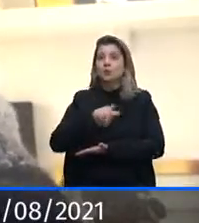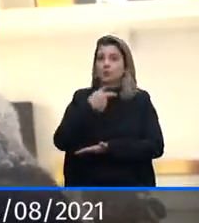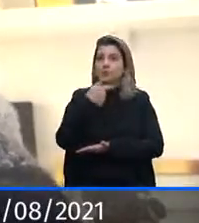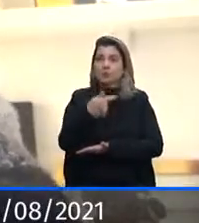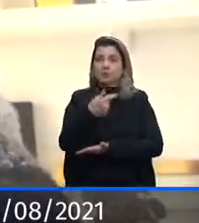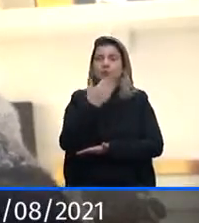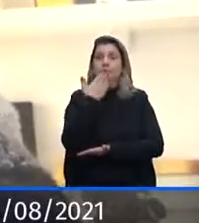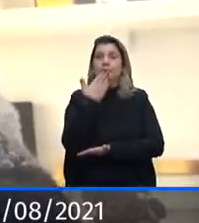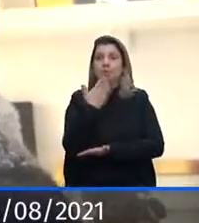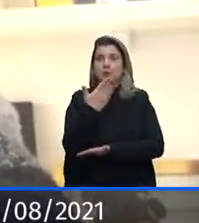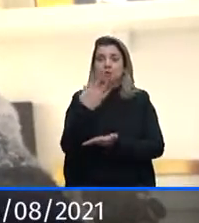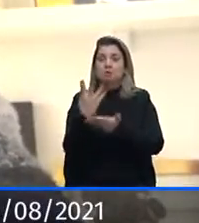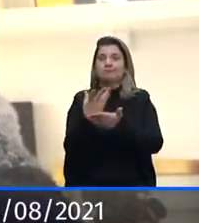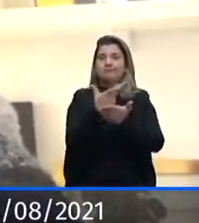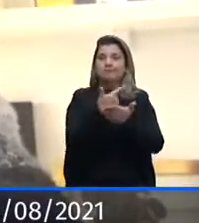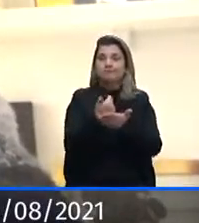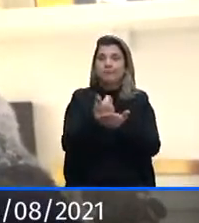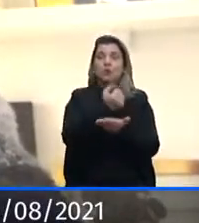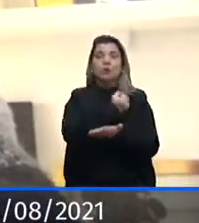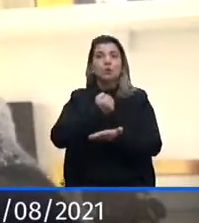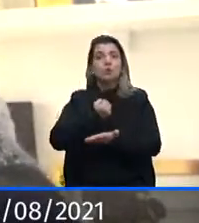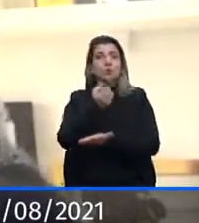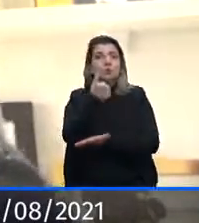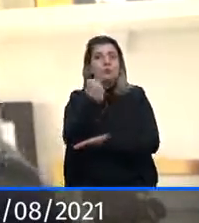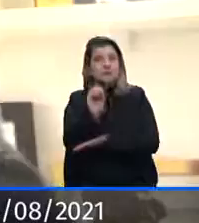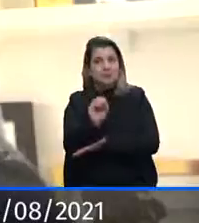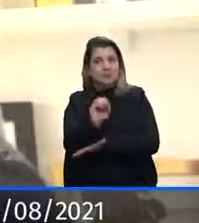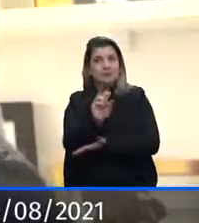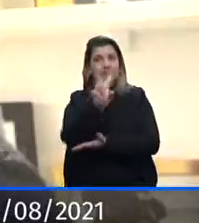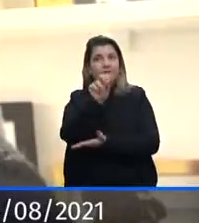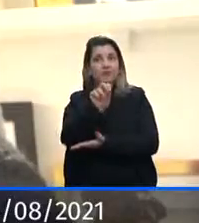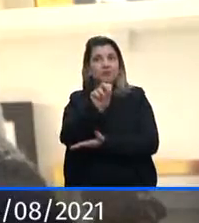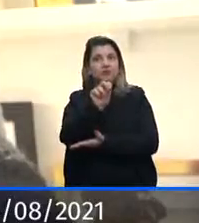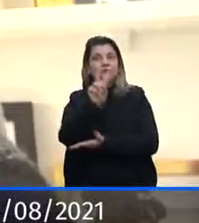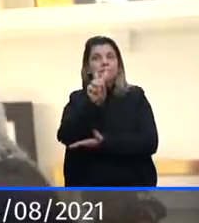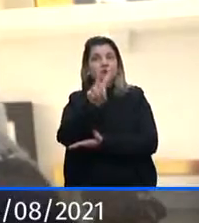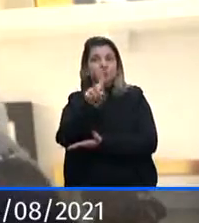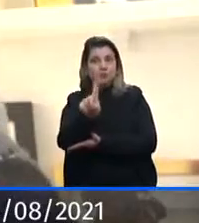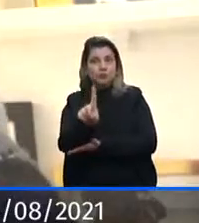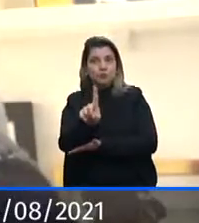requerimento... diversos, número 60-2021,